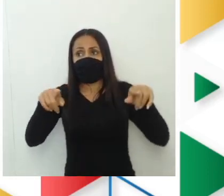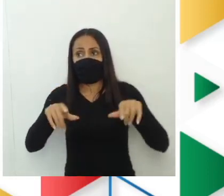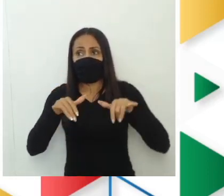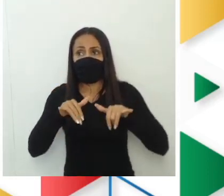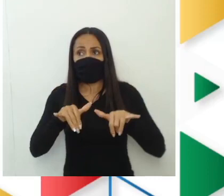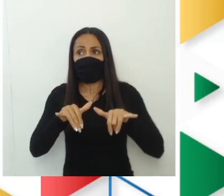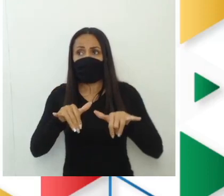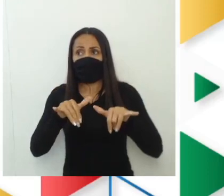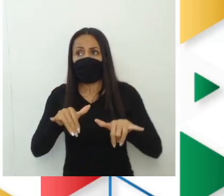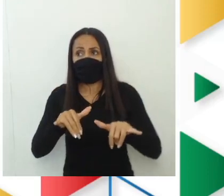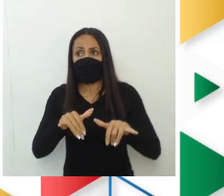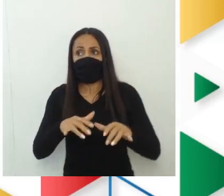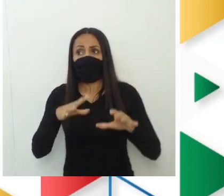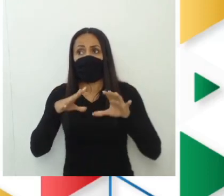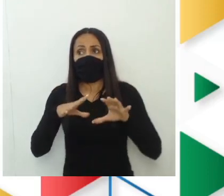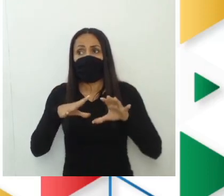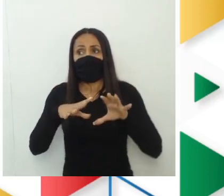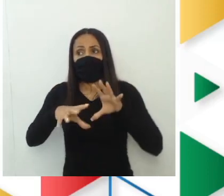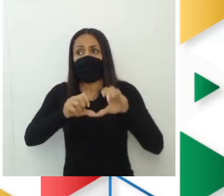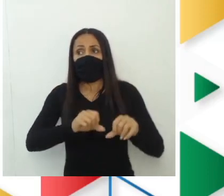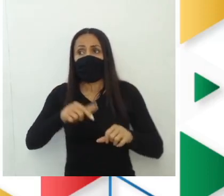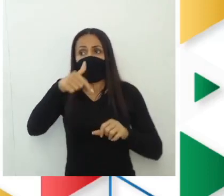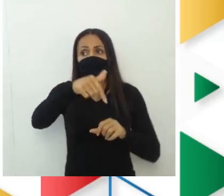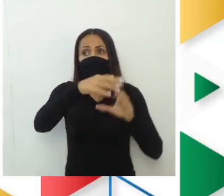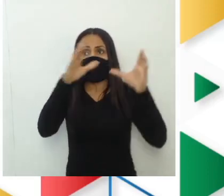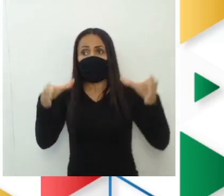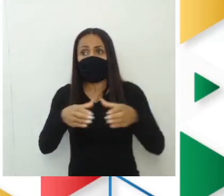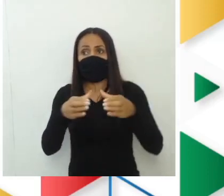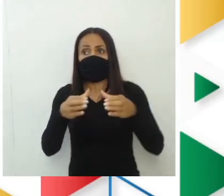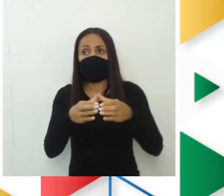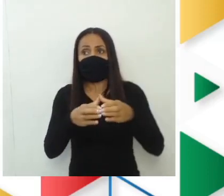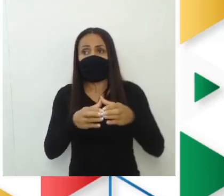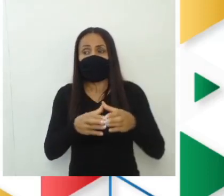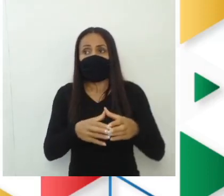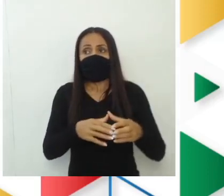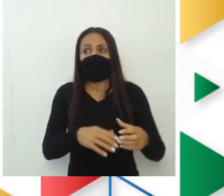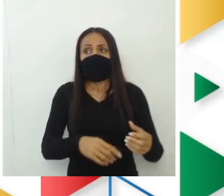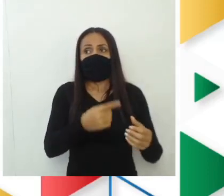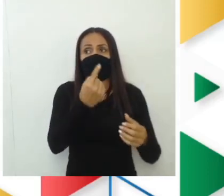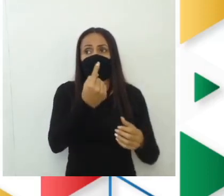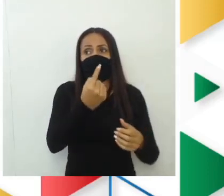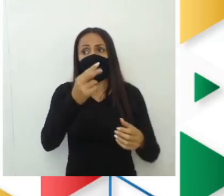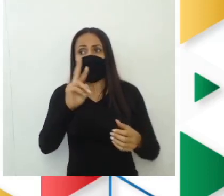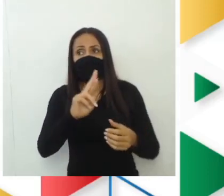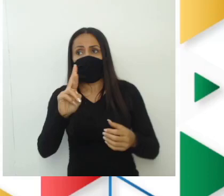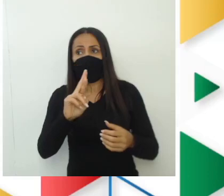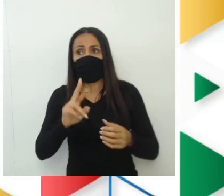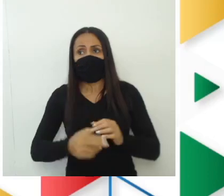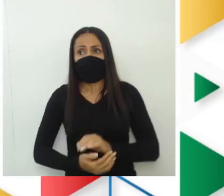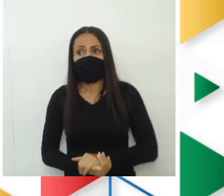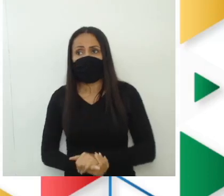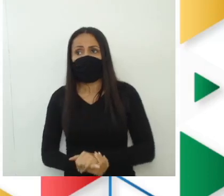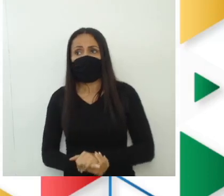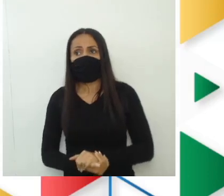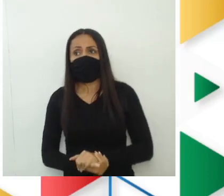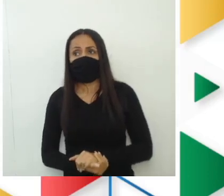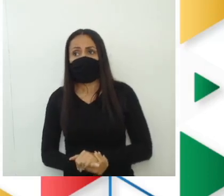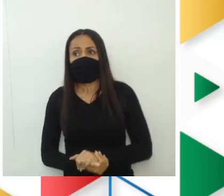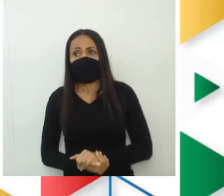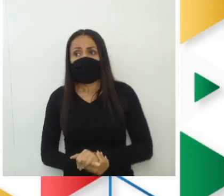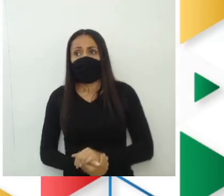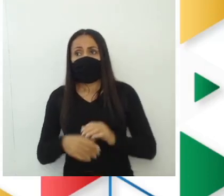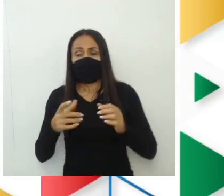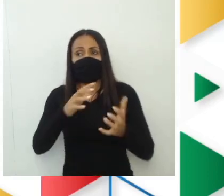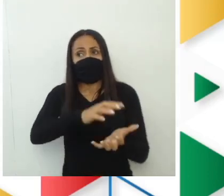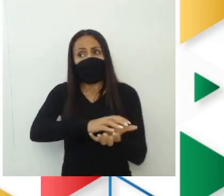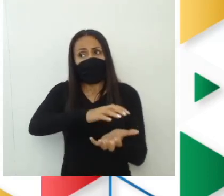7 grupos de moedas de R$1 e sobrou 9 moedas. Então aí ela empilhou, né?